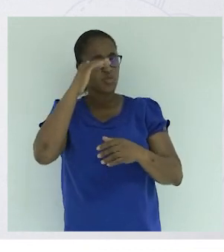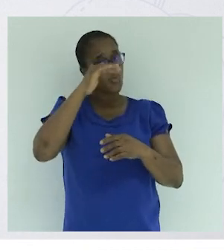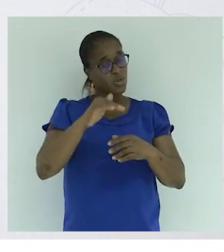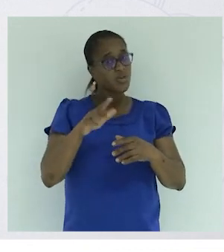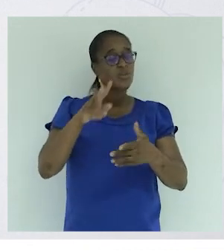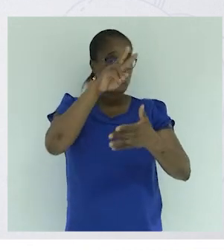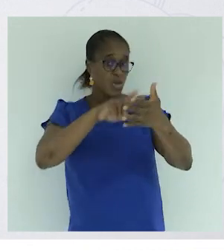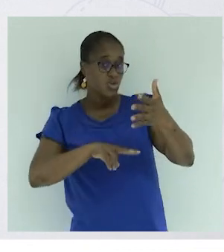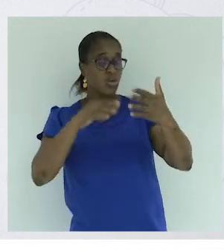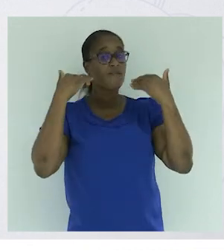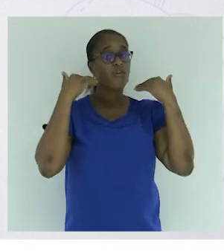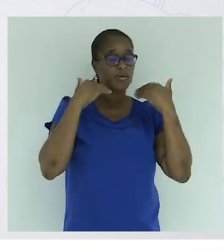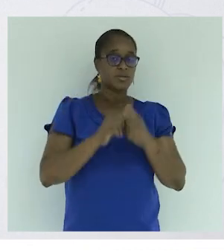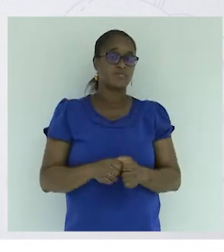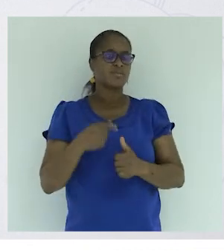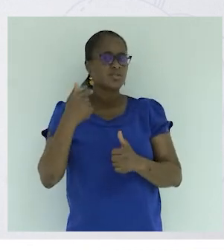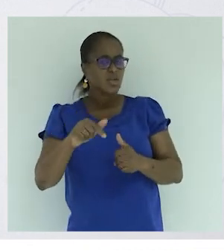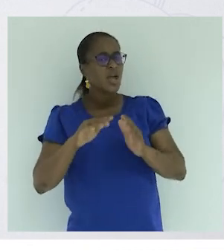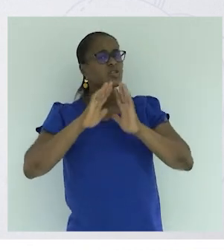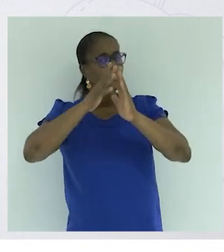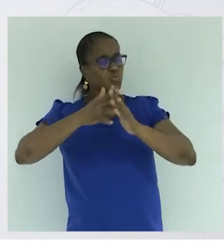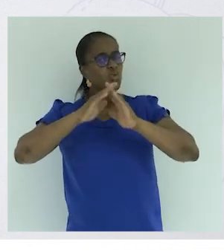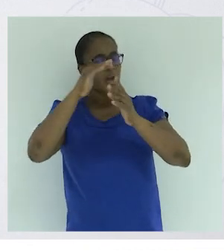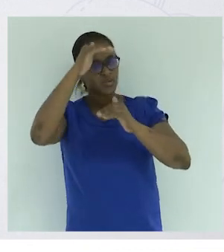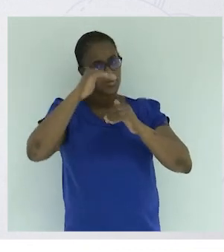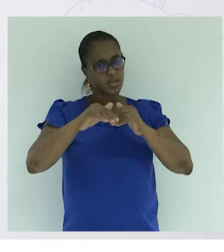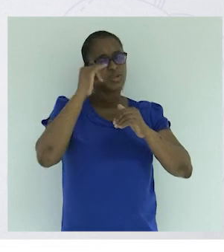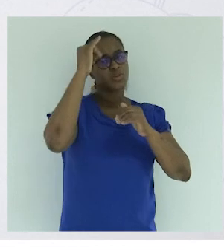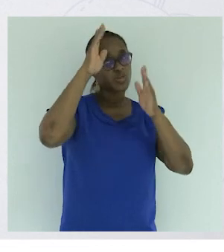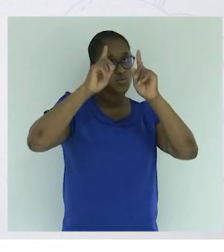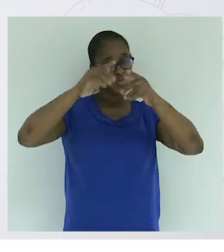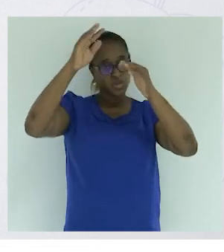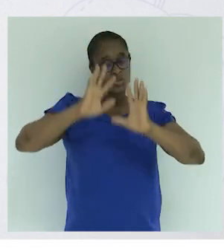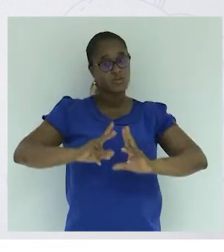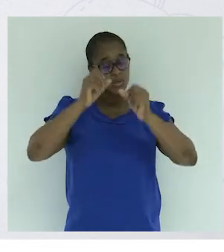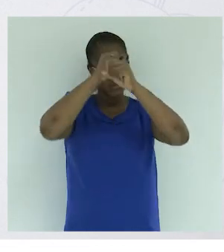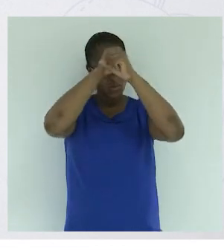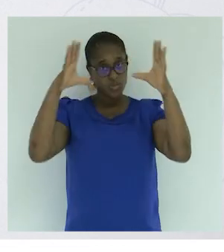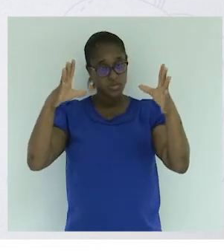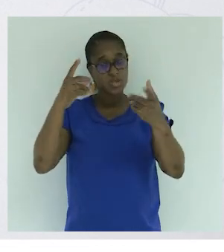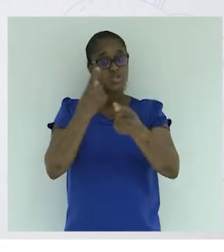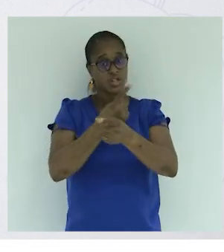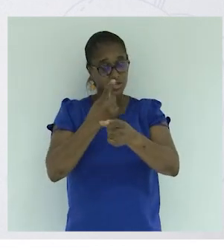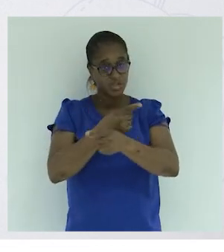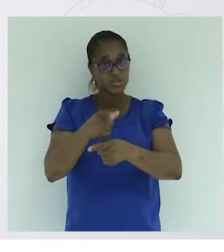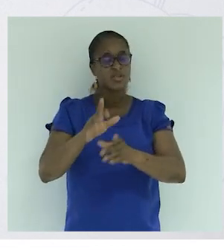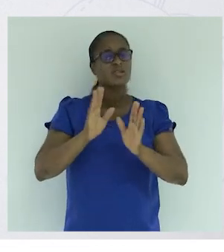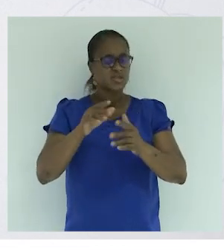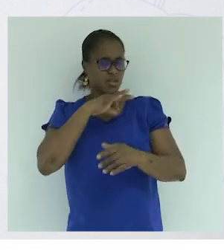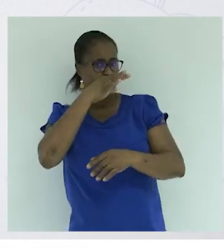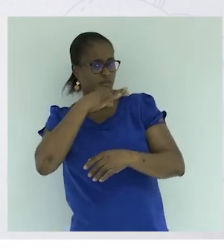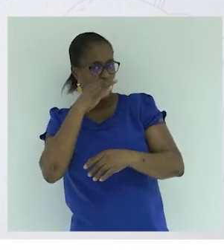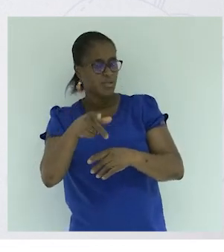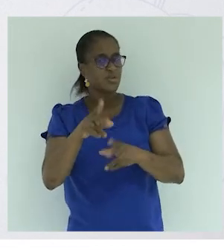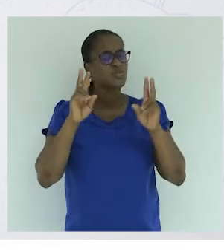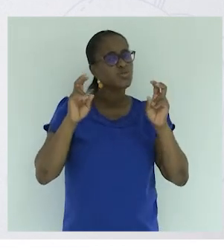texto informativo está estruturado em introdução, desenvolvimento e conclusão. E as características já tínhamos falado